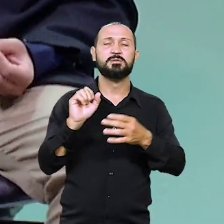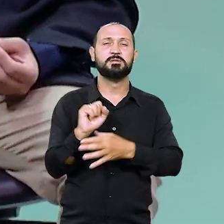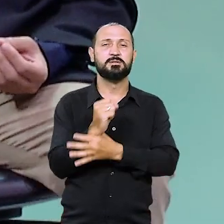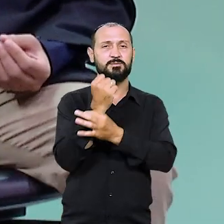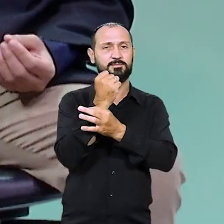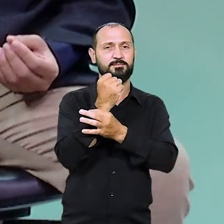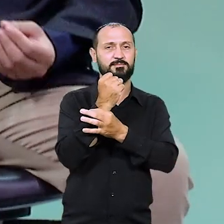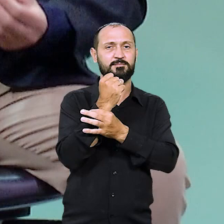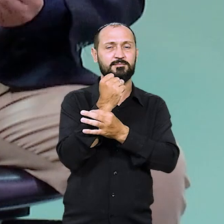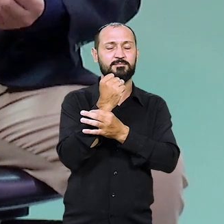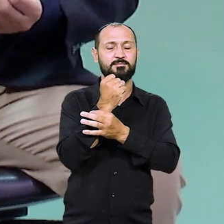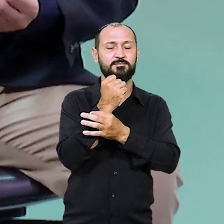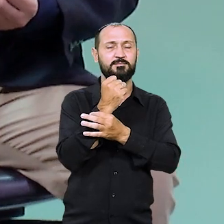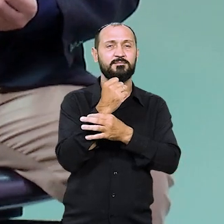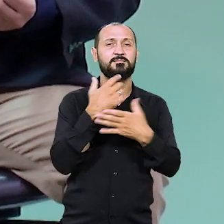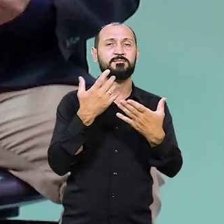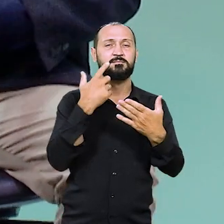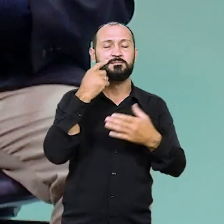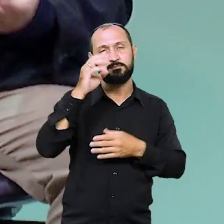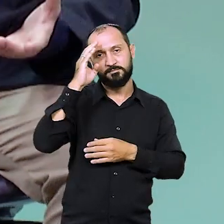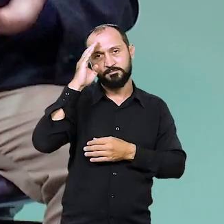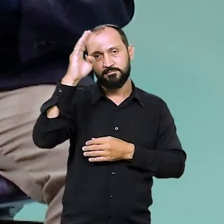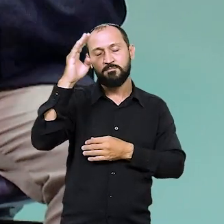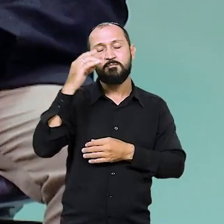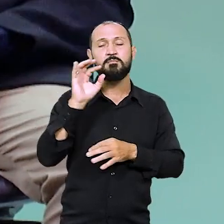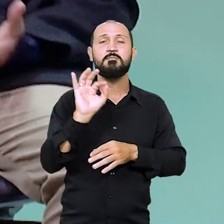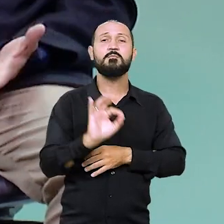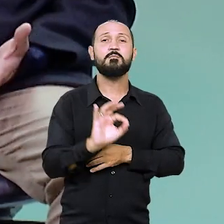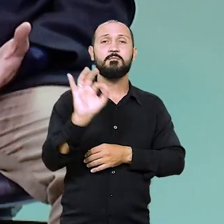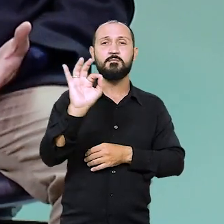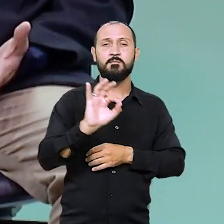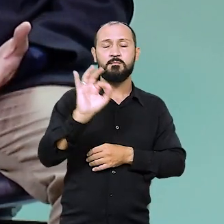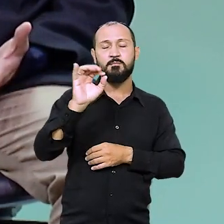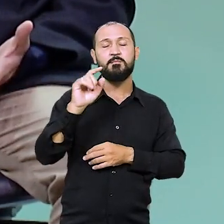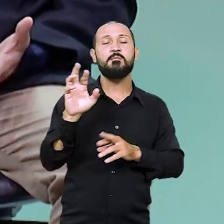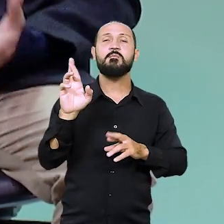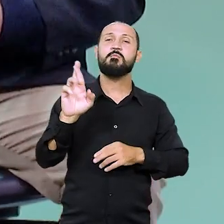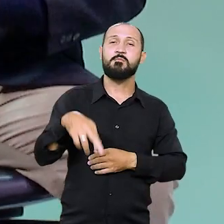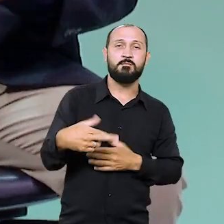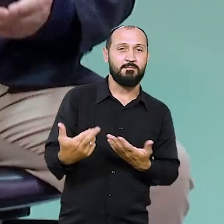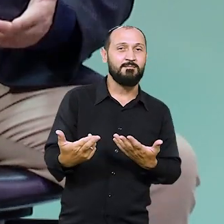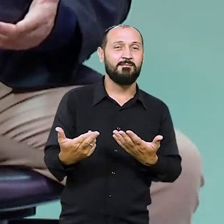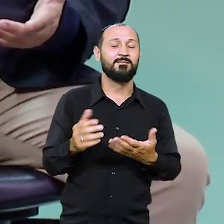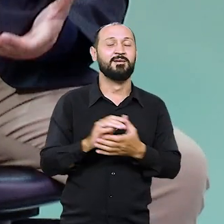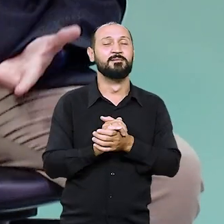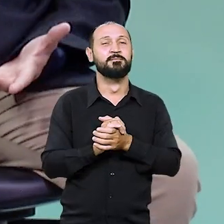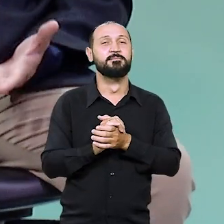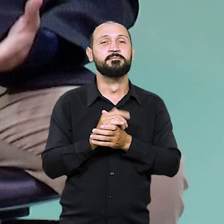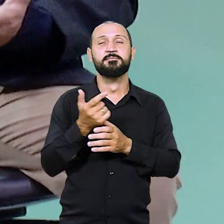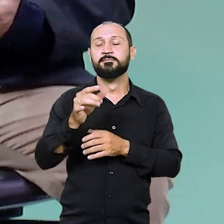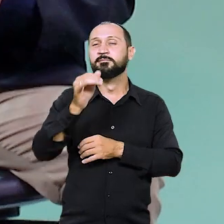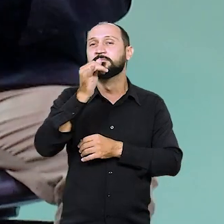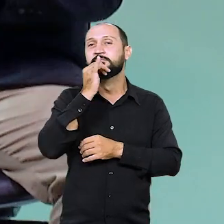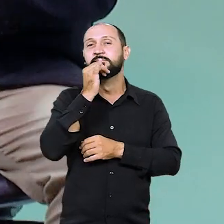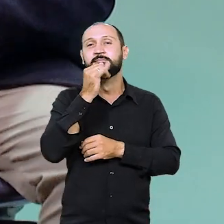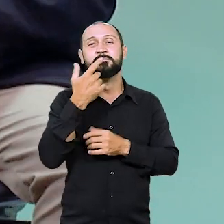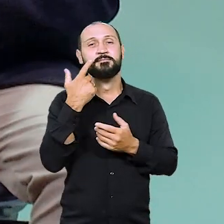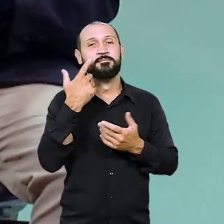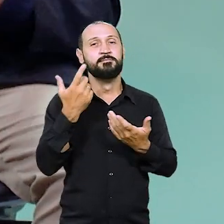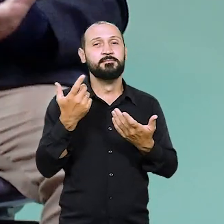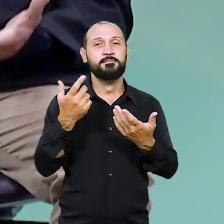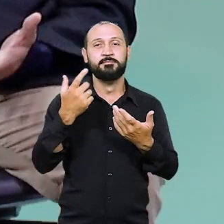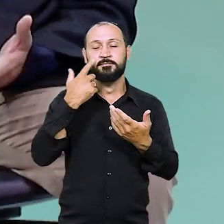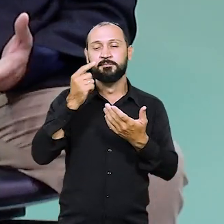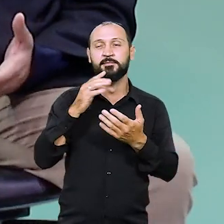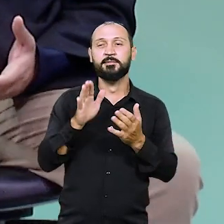artigo 5º da Constituição Federal, como a saúde e a segurança, e seguir também os princípios da proporcionalidade